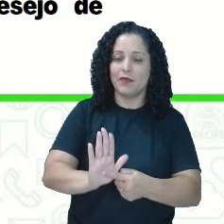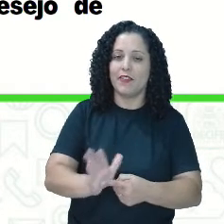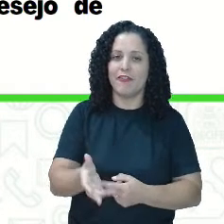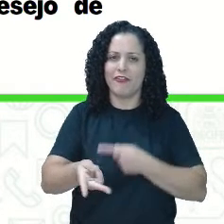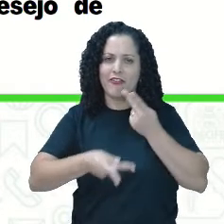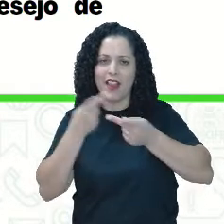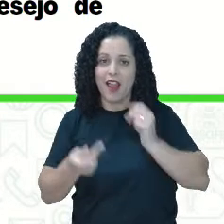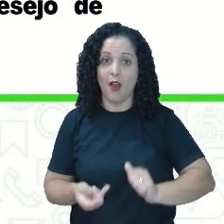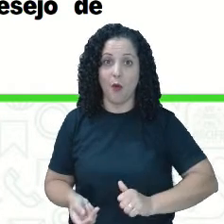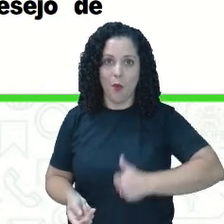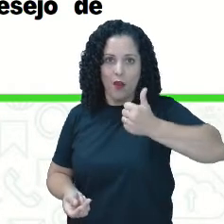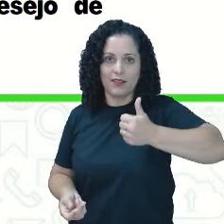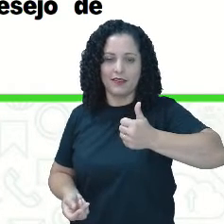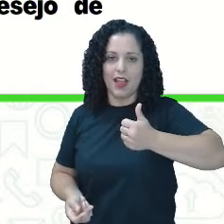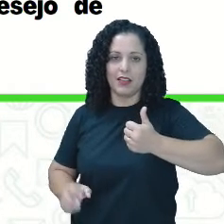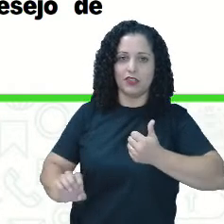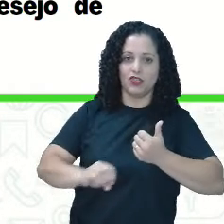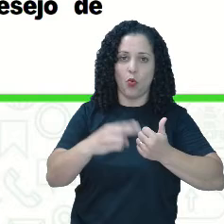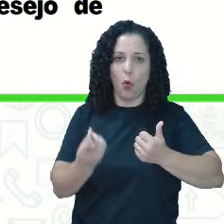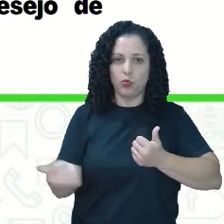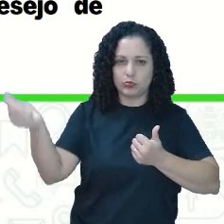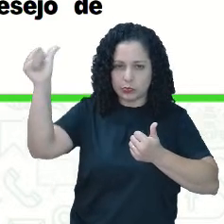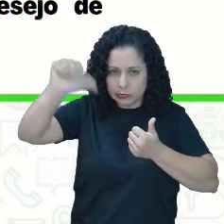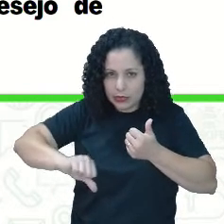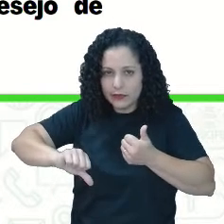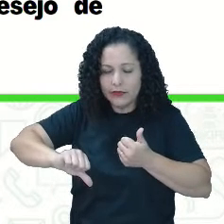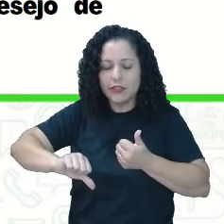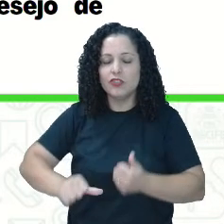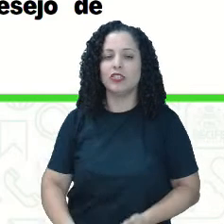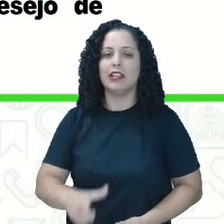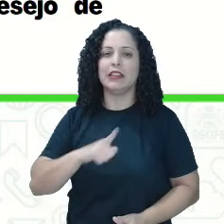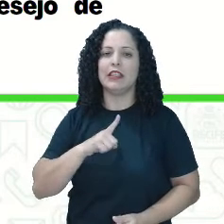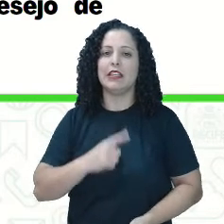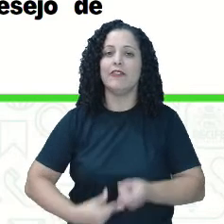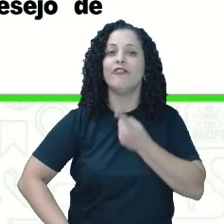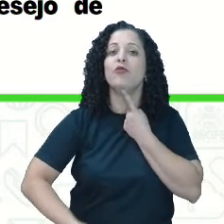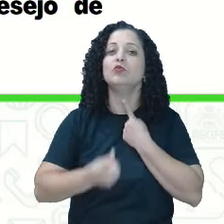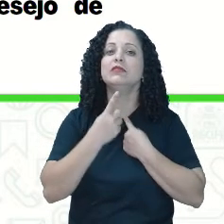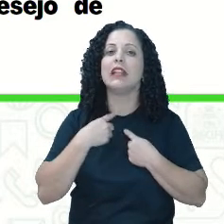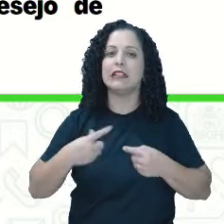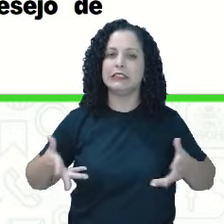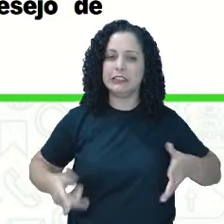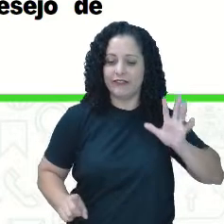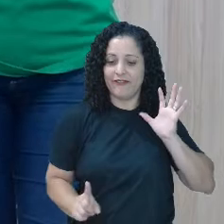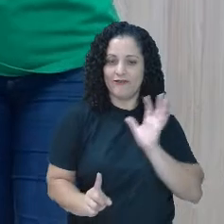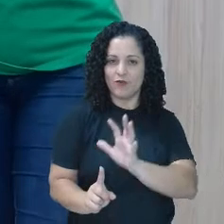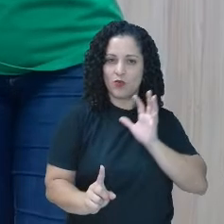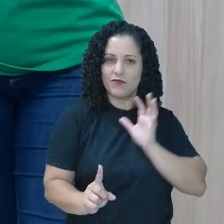ou apontar defeitos de um outro, existe o desejo de persuadir,